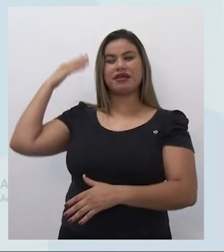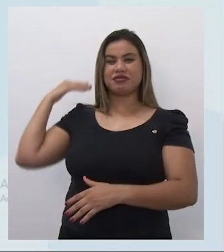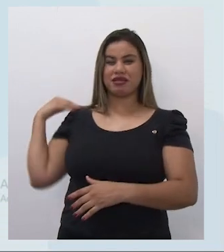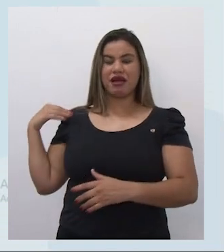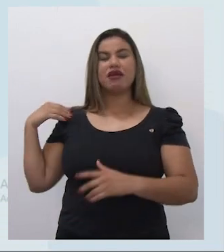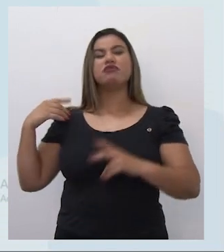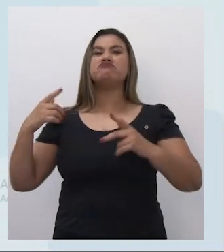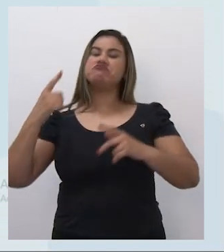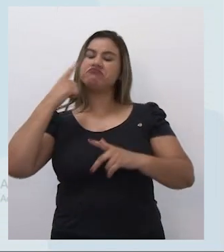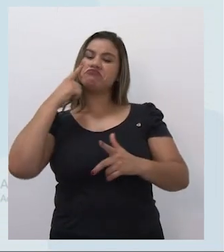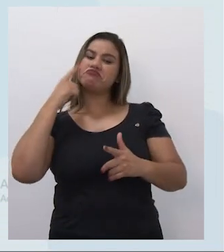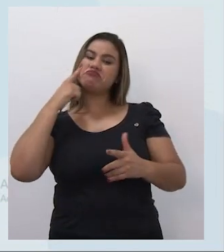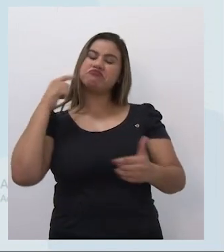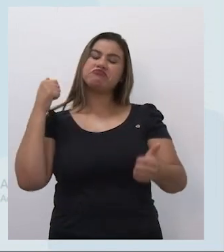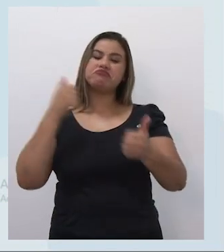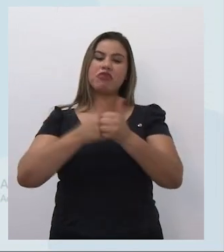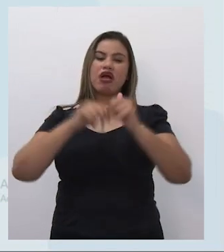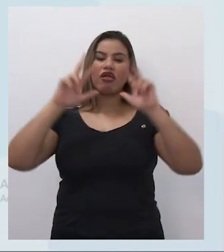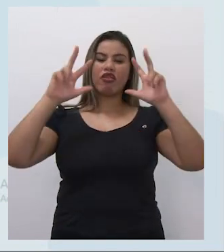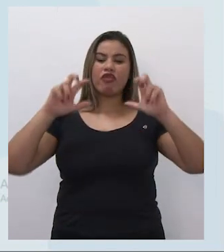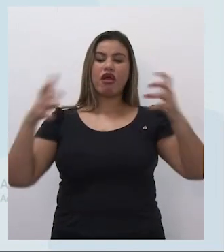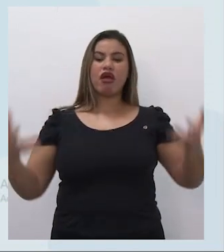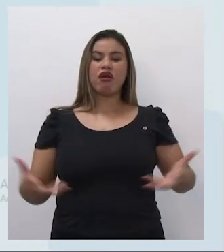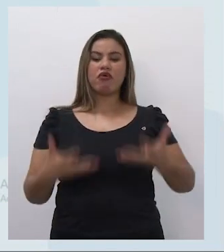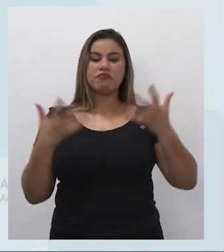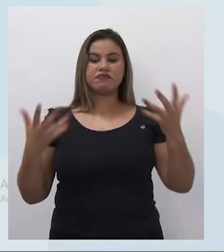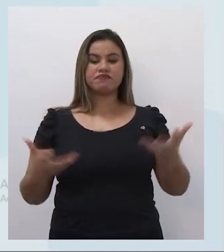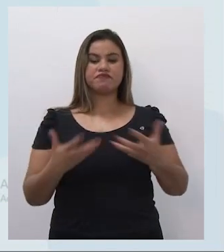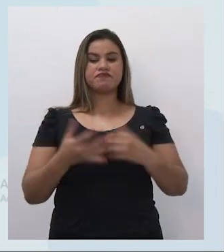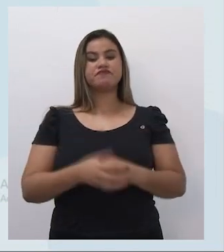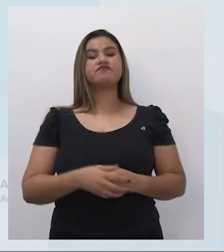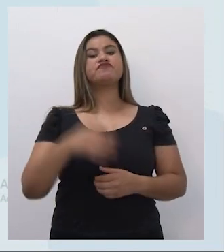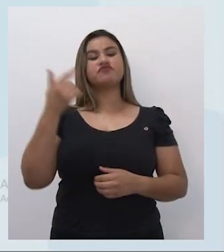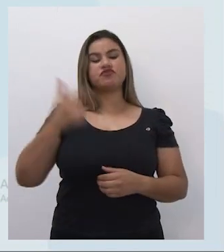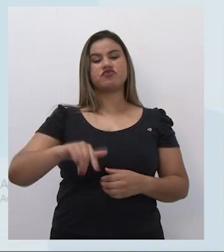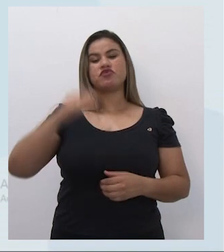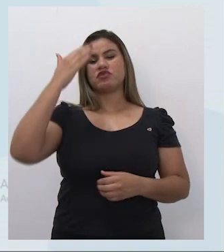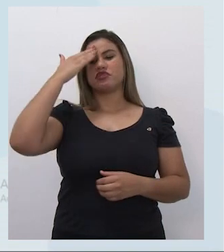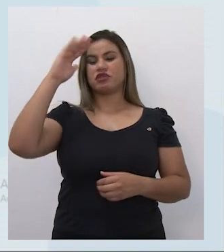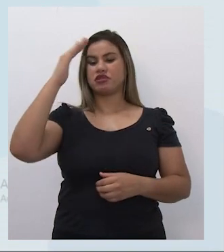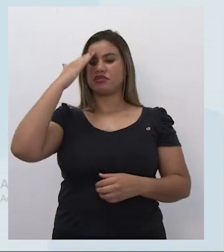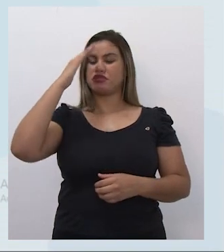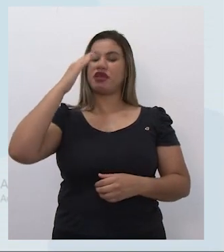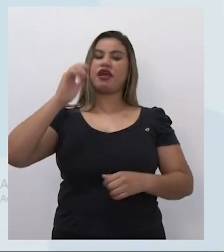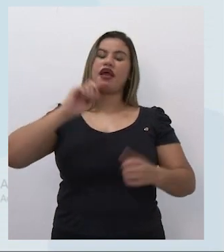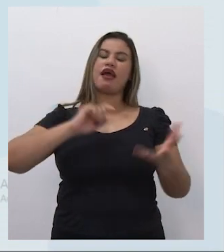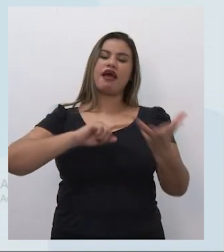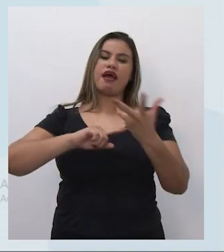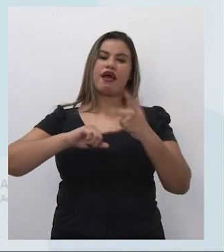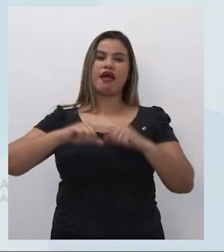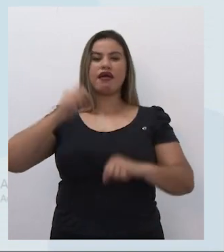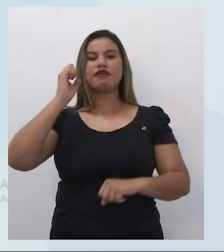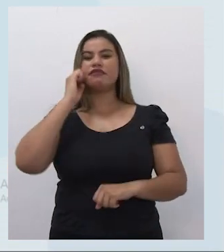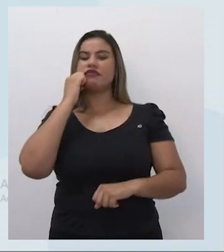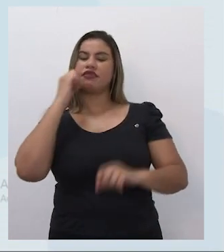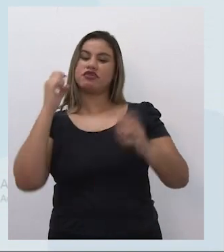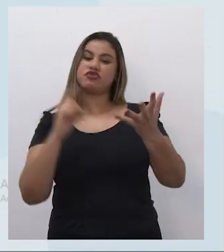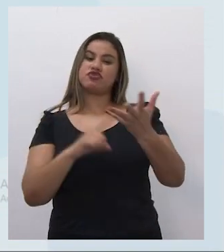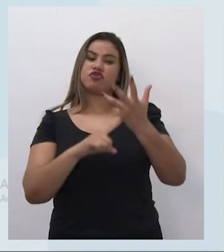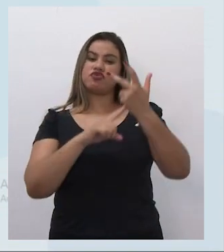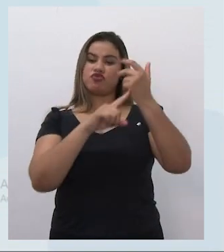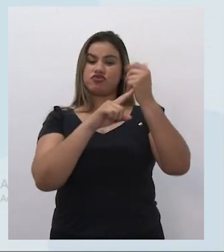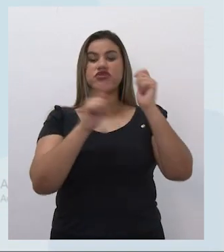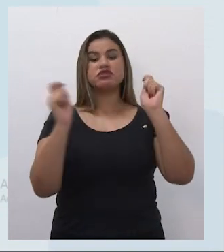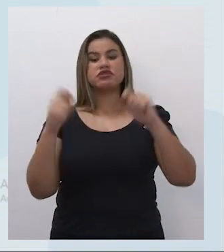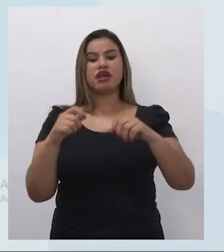sentido. Além disso, compreender a relação entre arte, ciência e tecnologia e desenvolver a capacidade de trabalhar